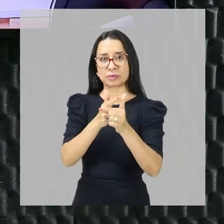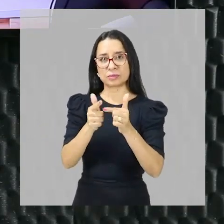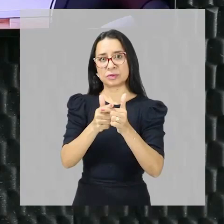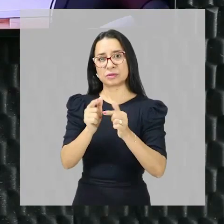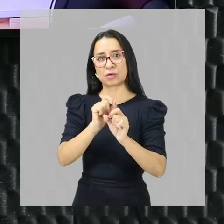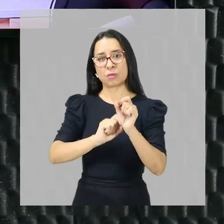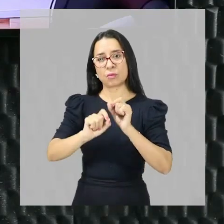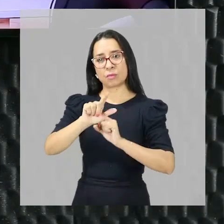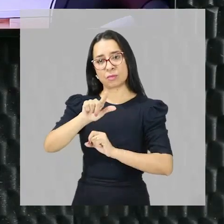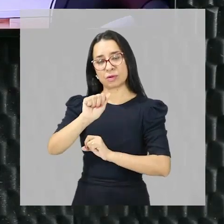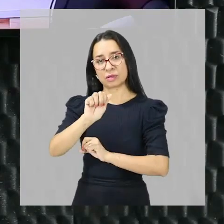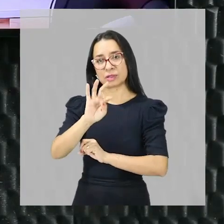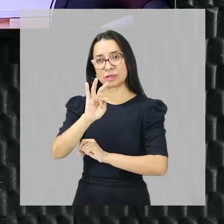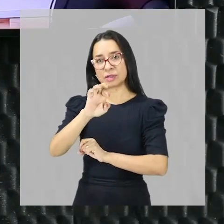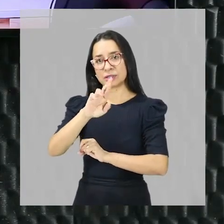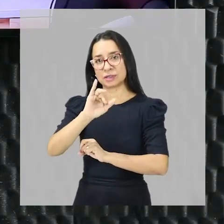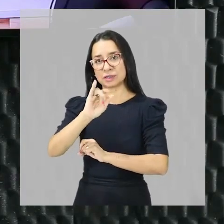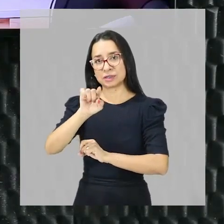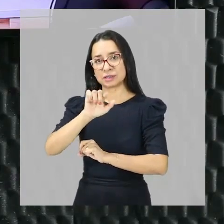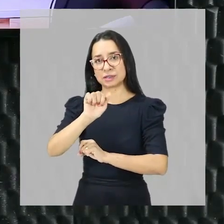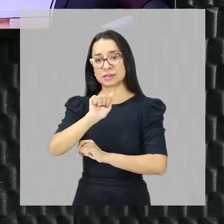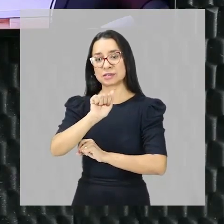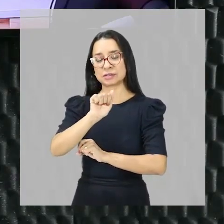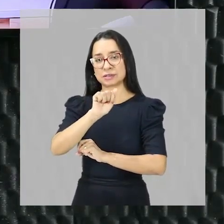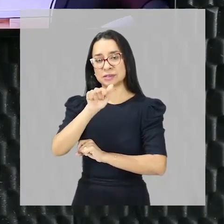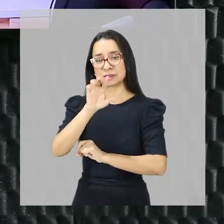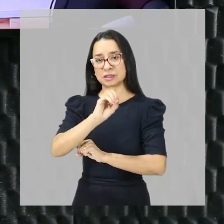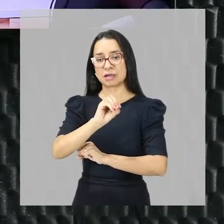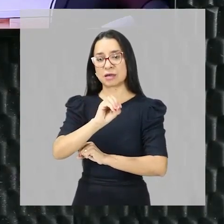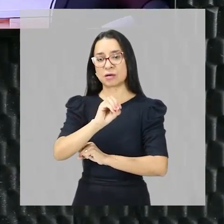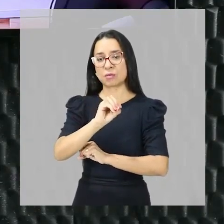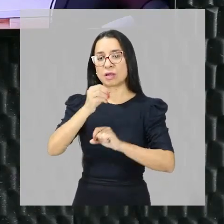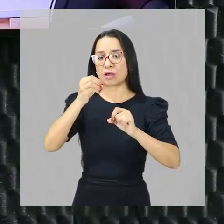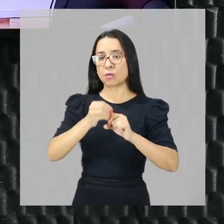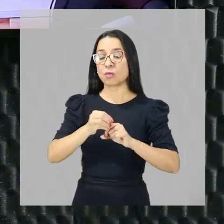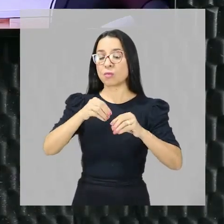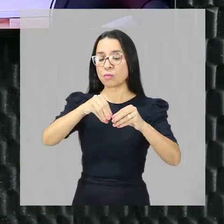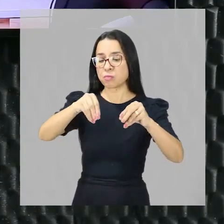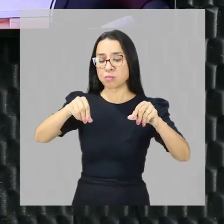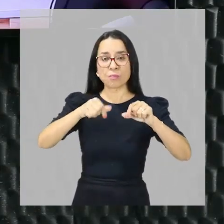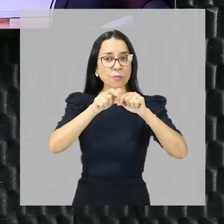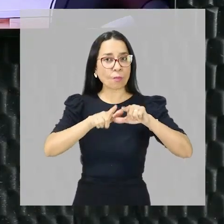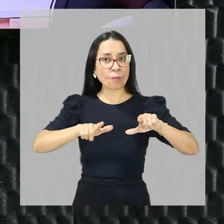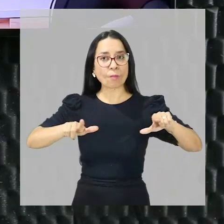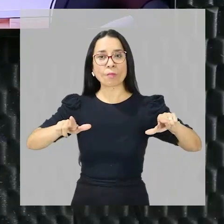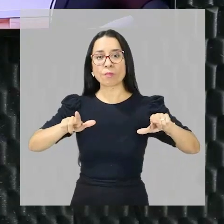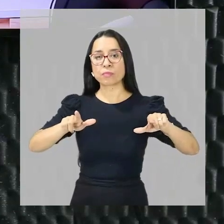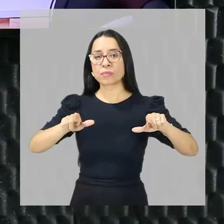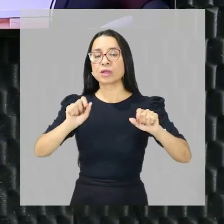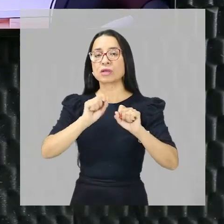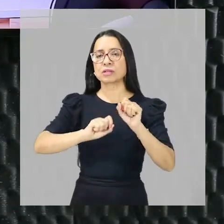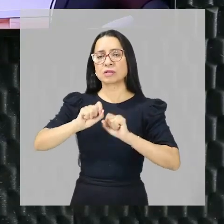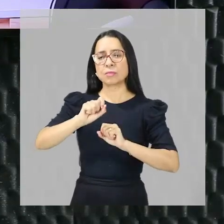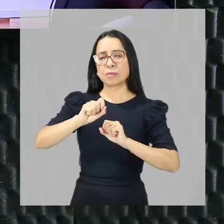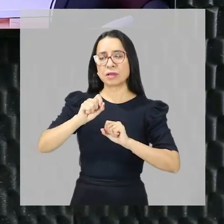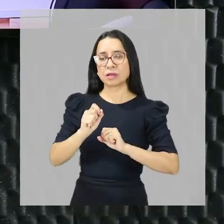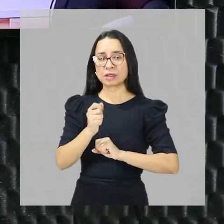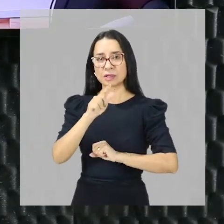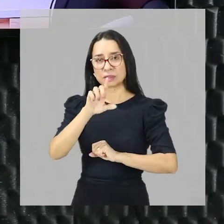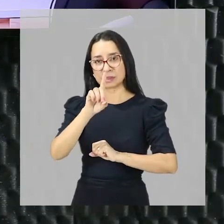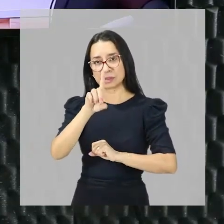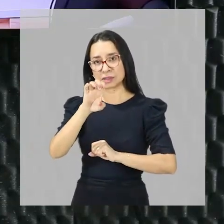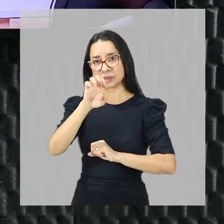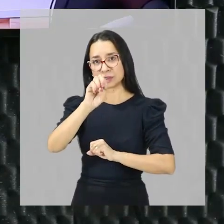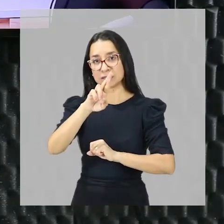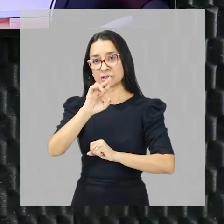como laterização, como desertificação e como arenização, tá certo? Fora outros problemas como ravinas e vossorocas,